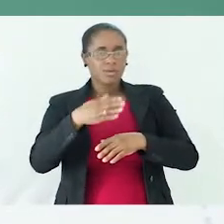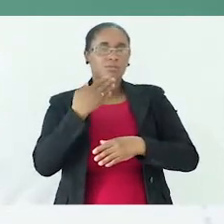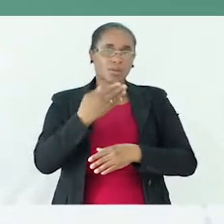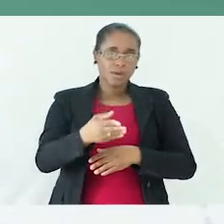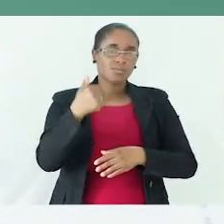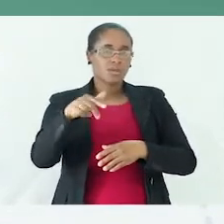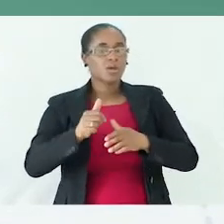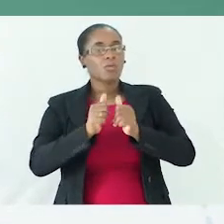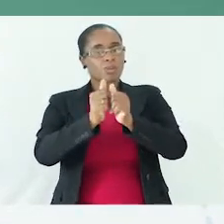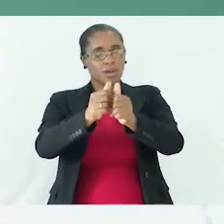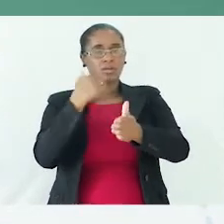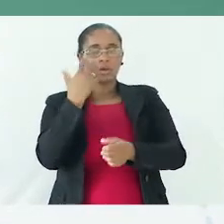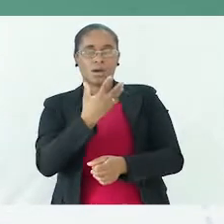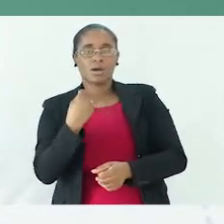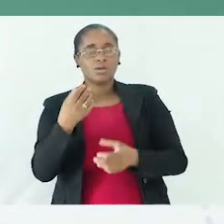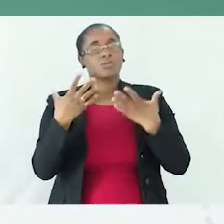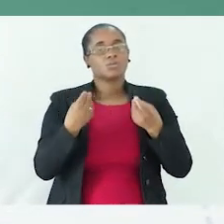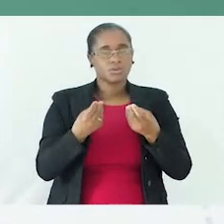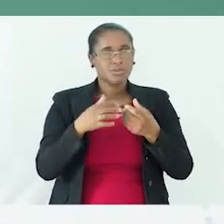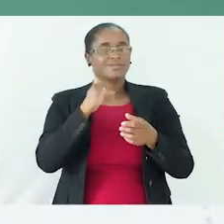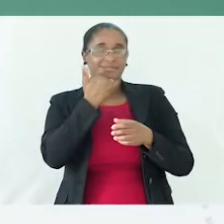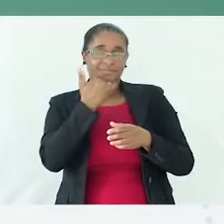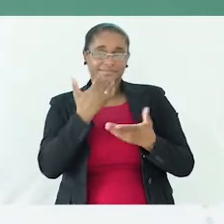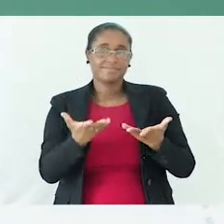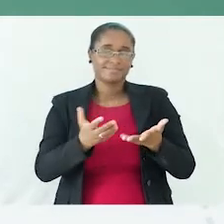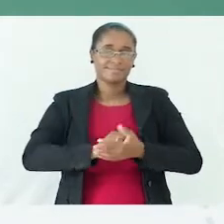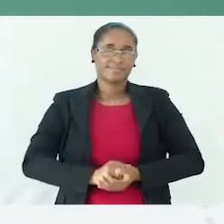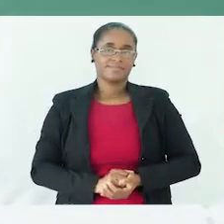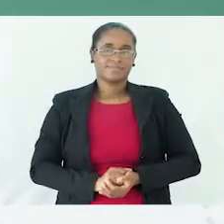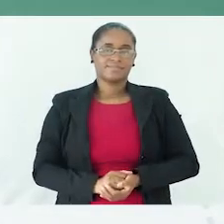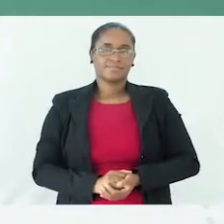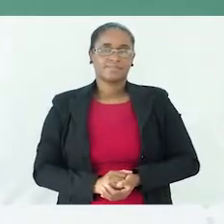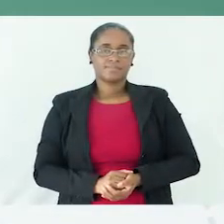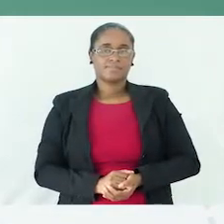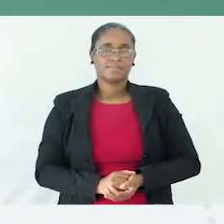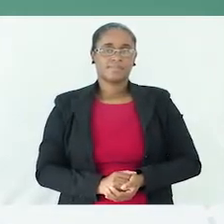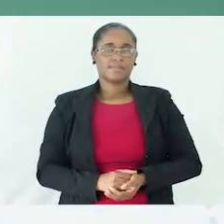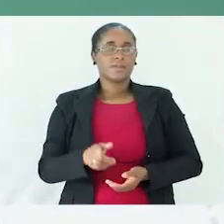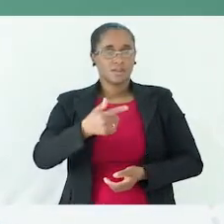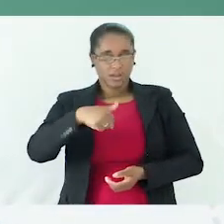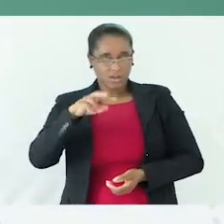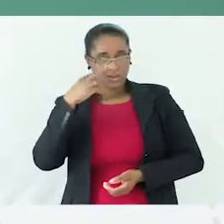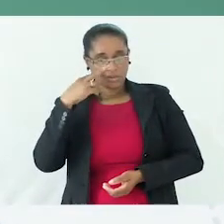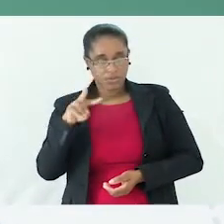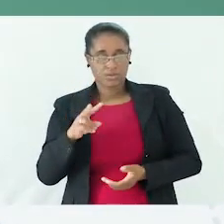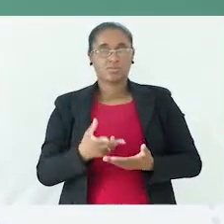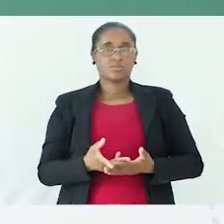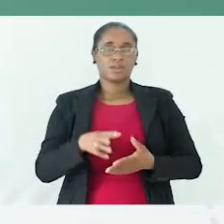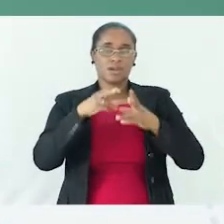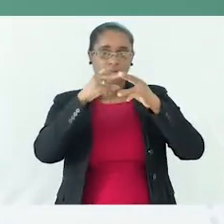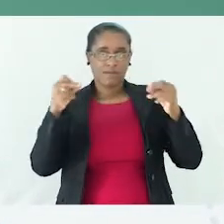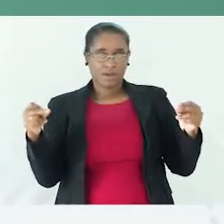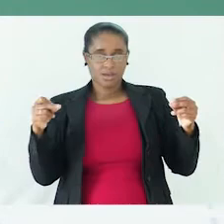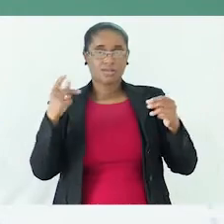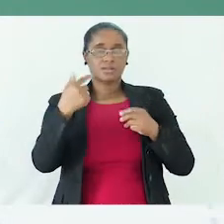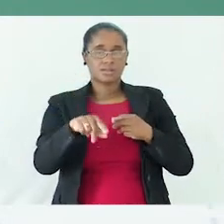a acompanhar a aula e com muito entusiasmo. O que nós vimos é que a frase está